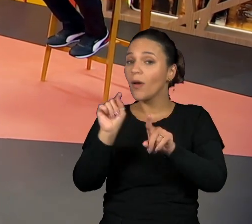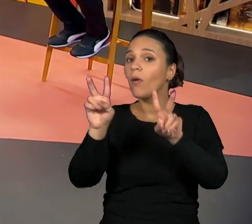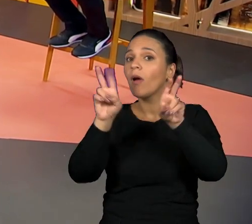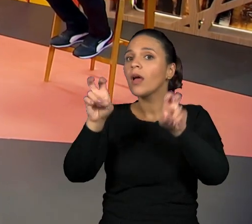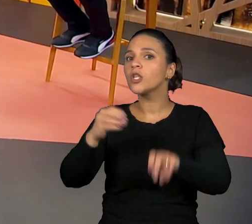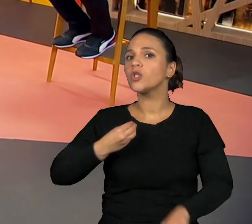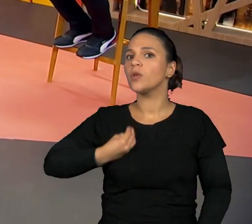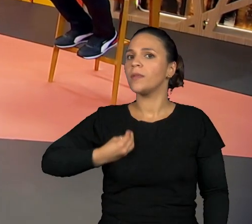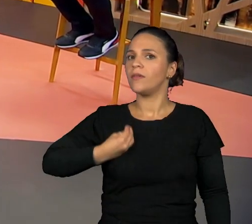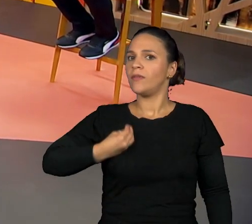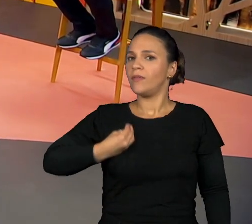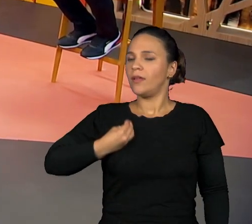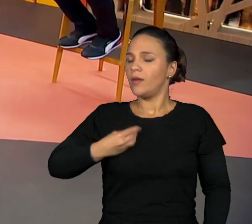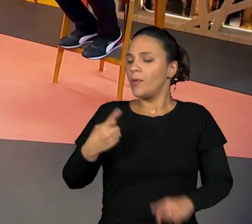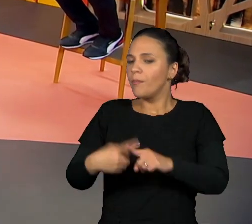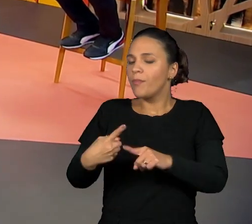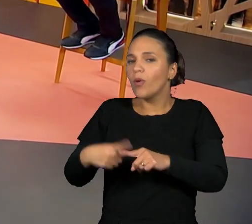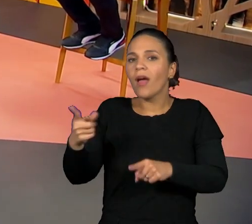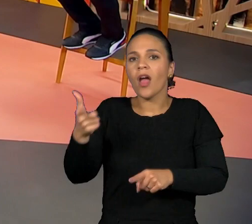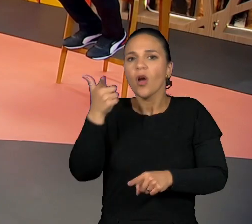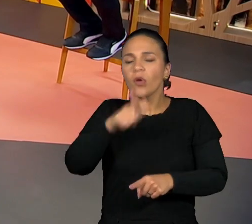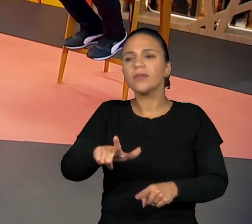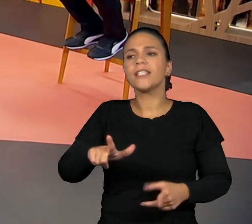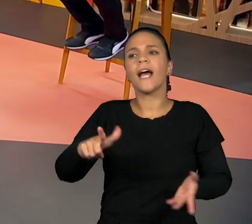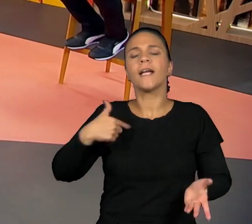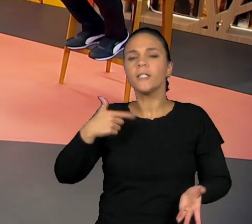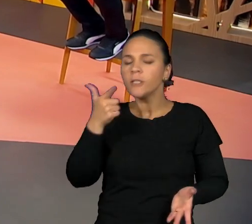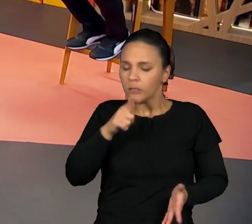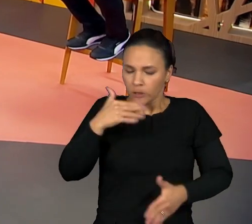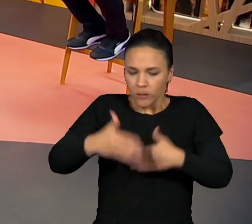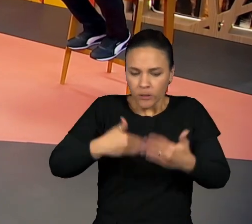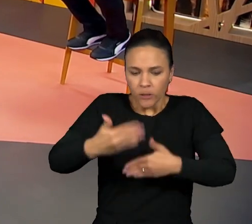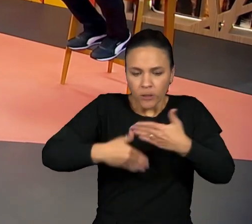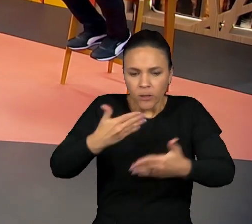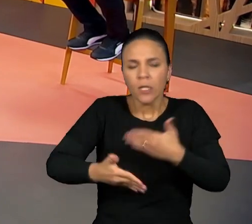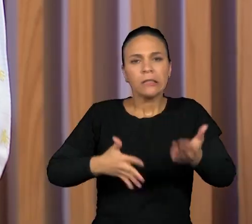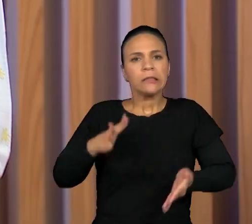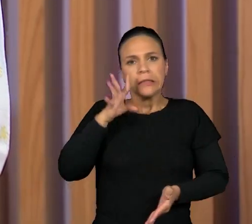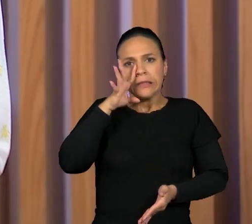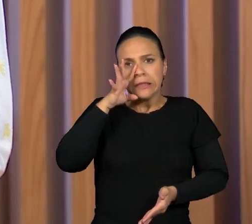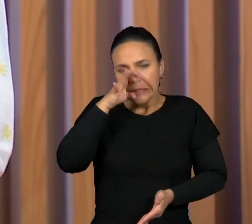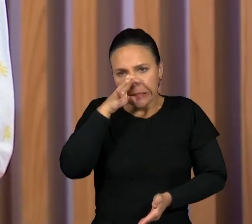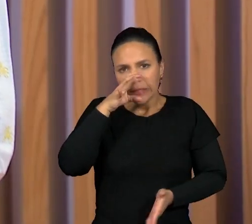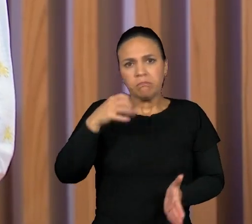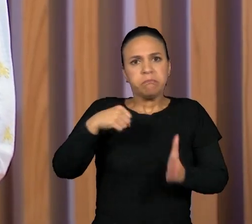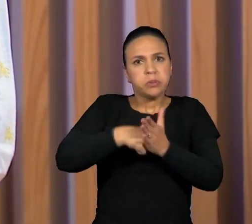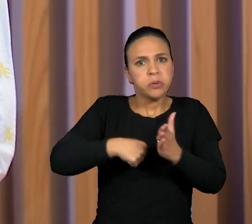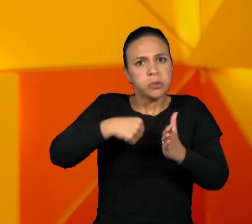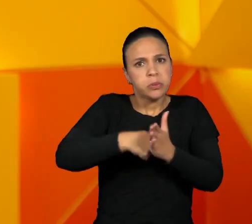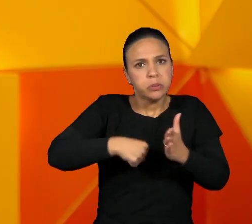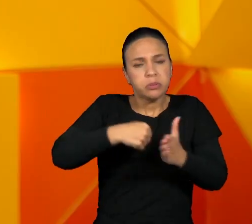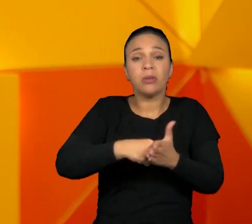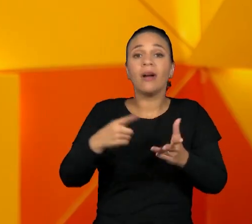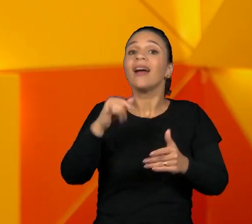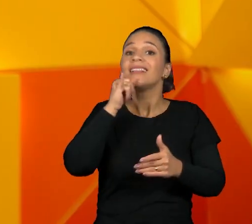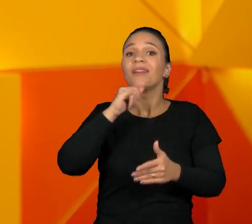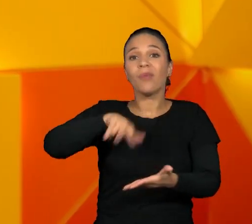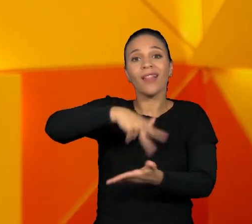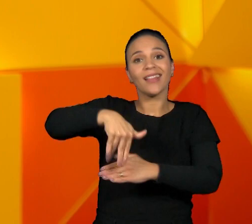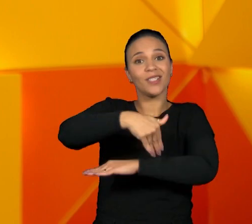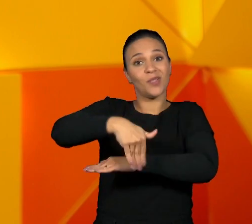Porque a arte surge ali da expressão também, de local, enfim. Então, acho que o break é um exemplo disso, né? E